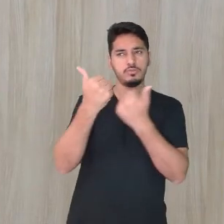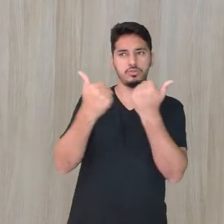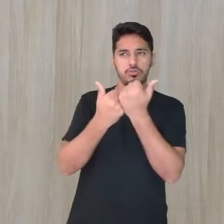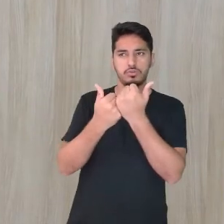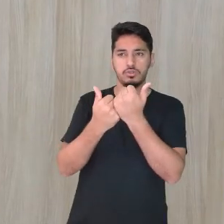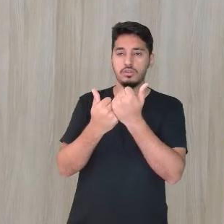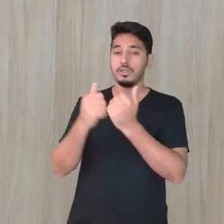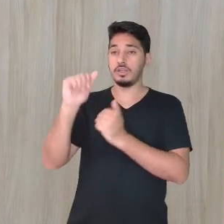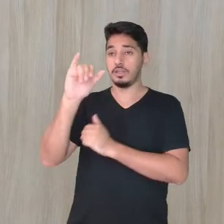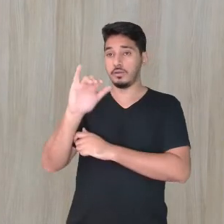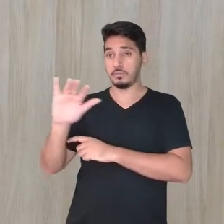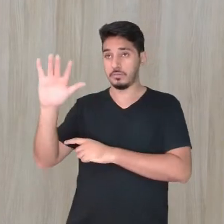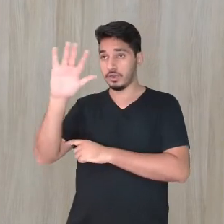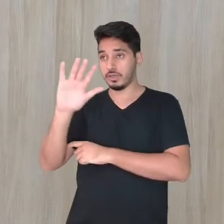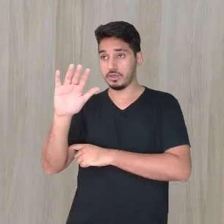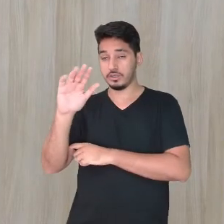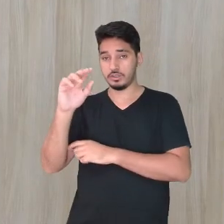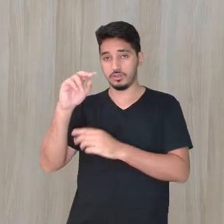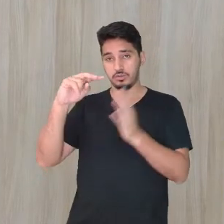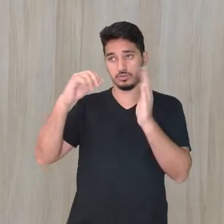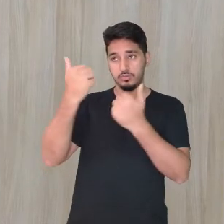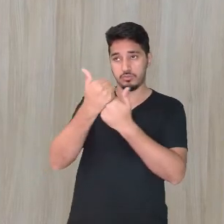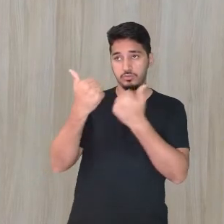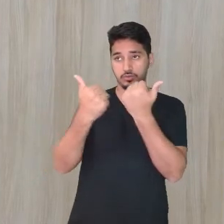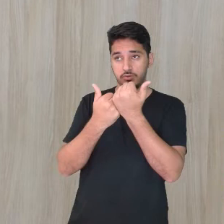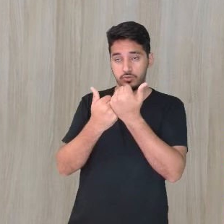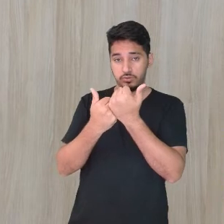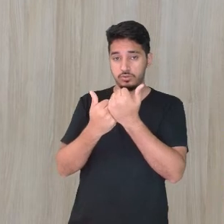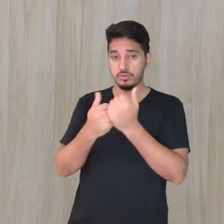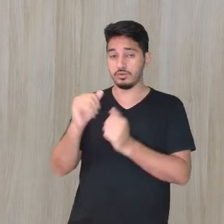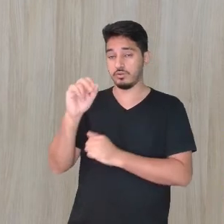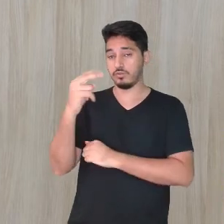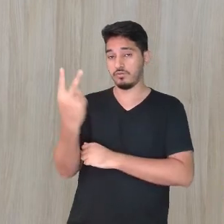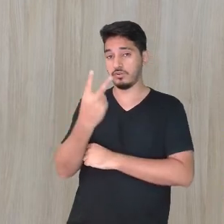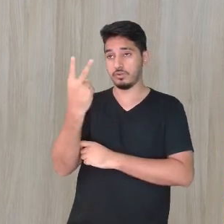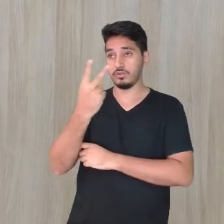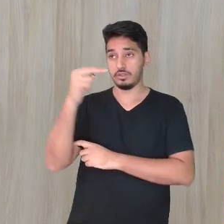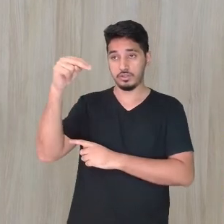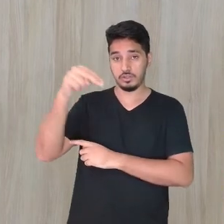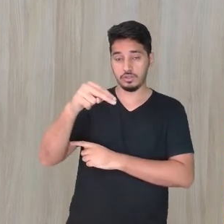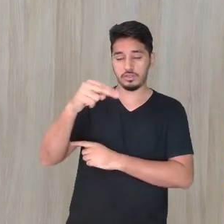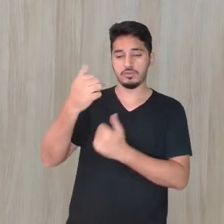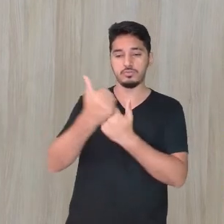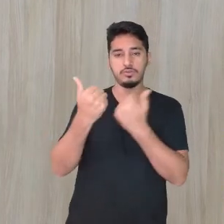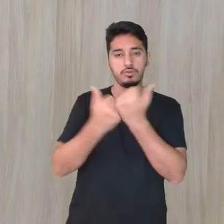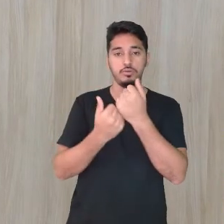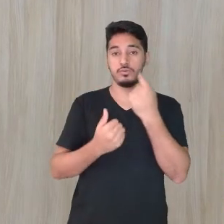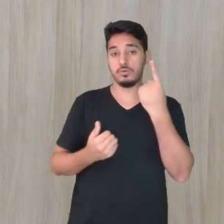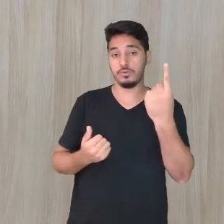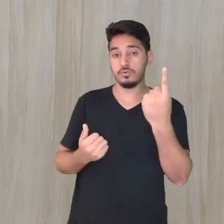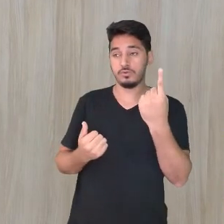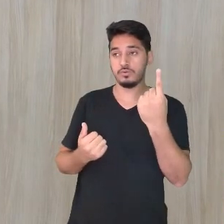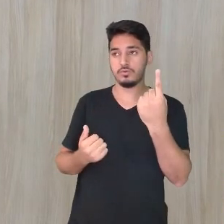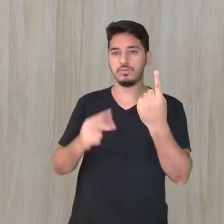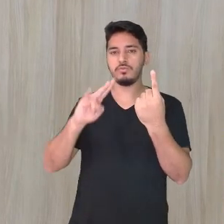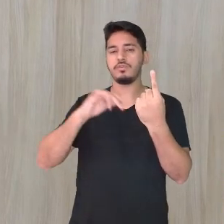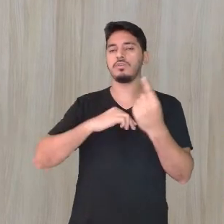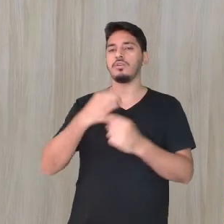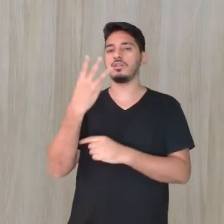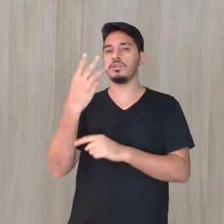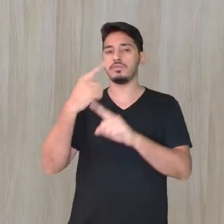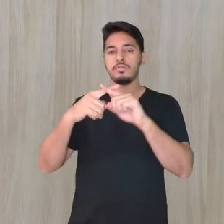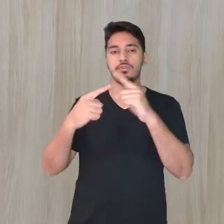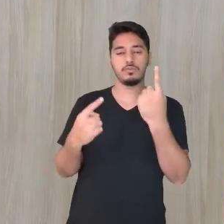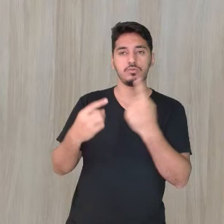presta atenção nisso que eu vou falar agora. No lugar de n aqui, ó, esse valor de n aqui, eu substituir pelo número 1, aí vai ficar 3 vezes